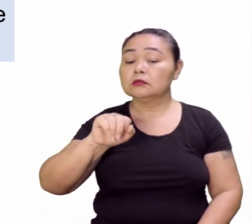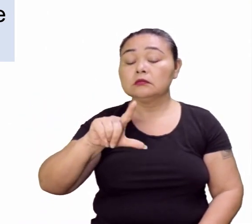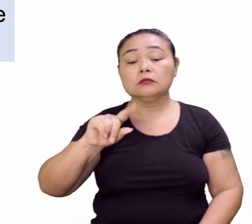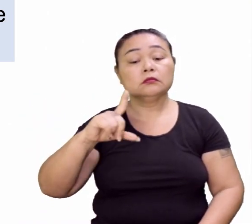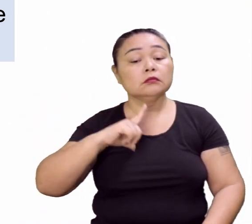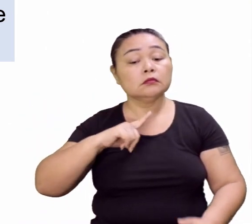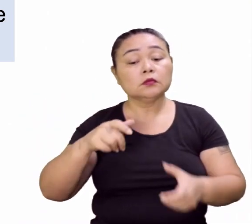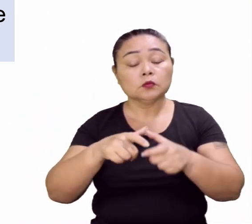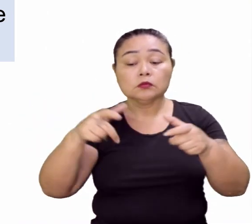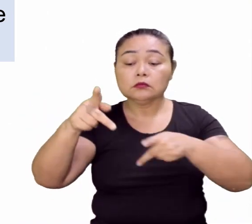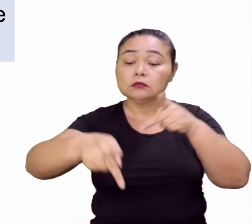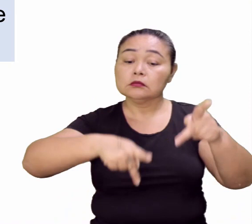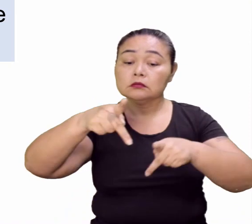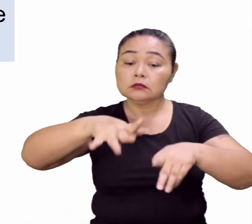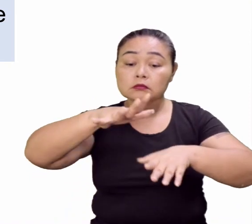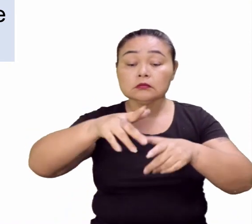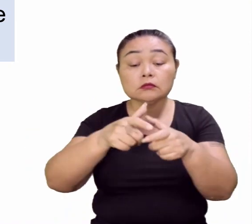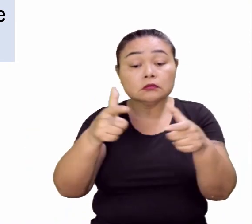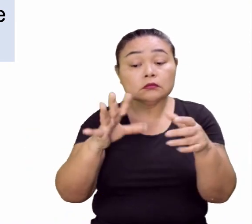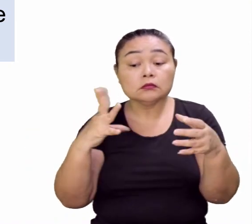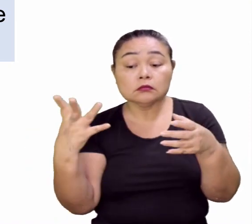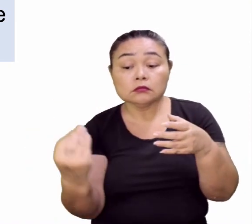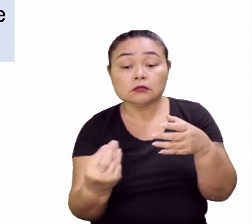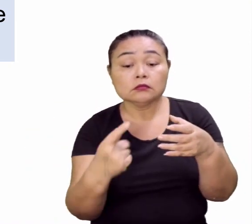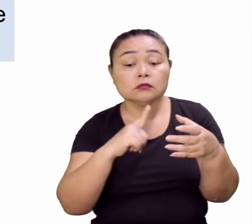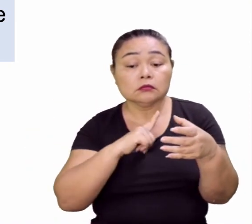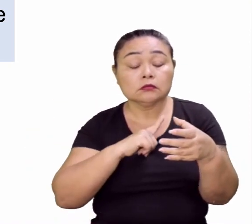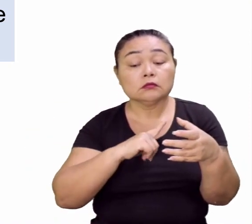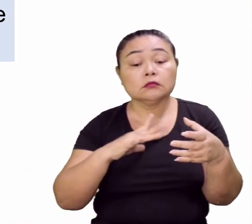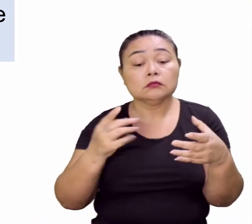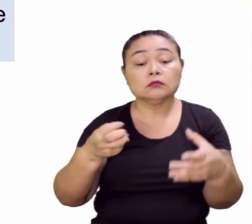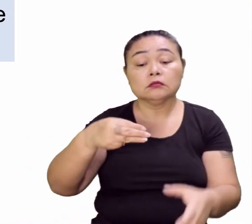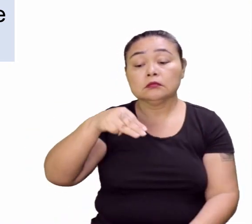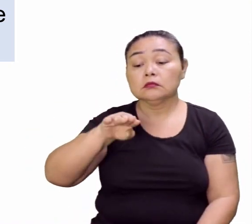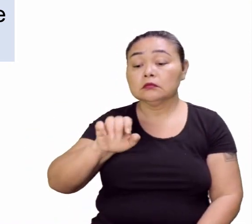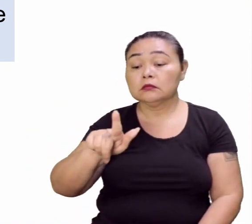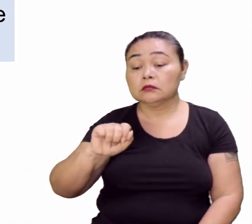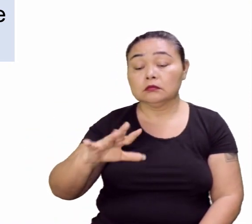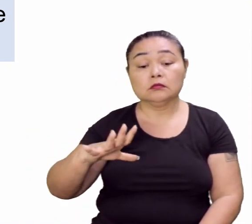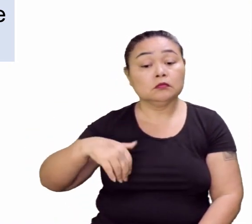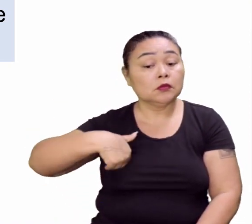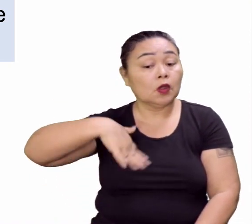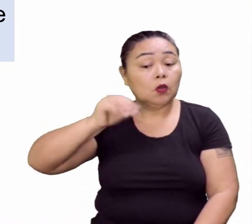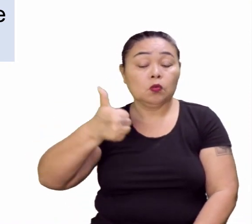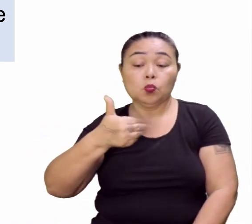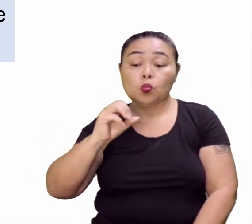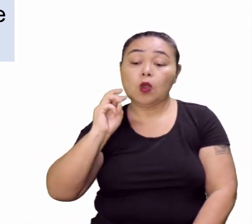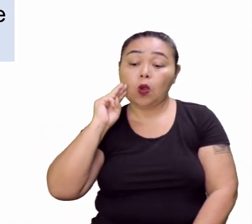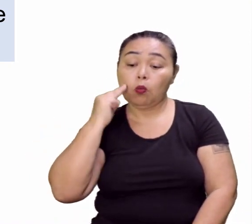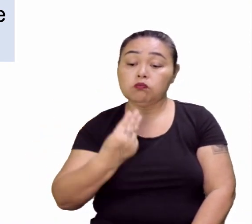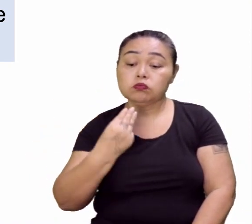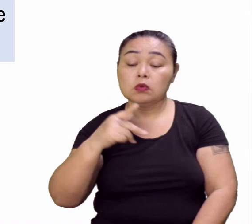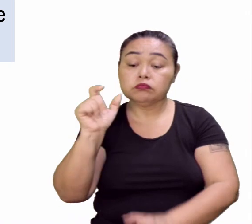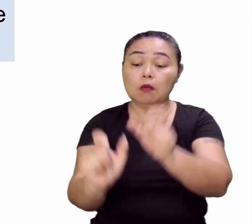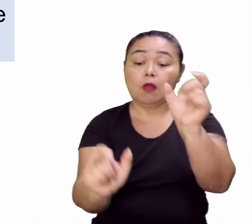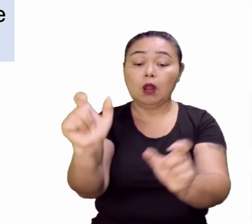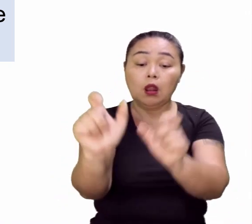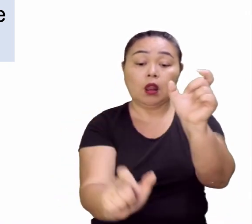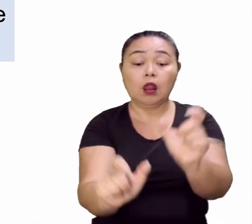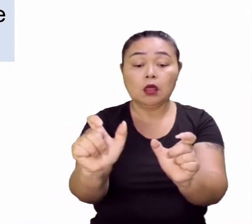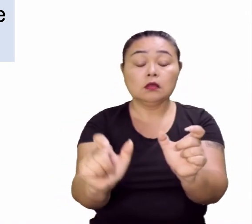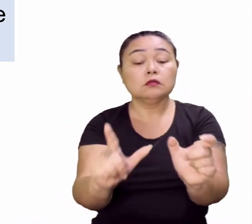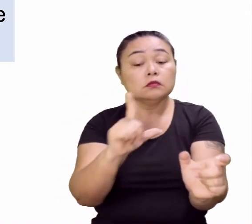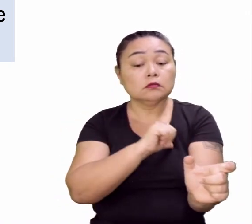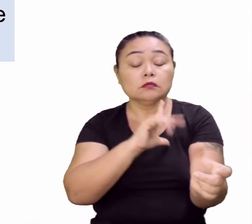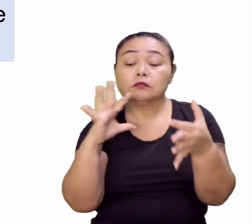quantidade populacional, sendo quase todas são megacidades, ou seja, mais de 10 milhões de habitantes. Isso mesmo. E